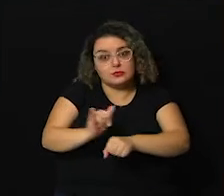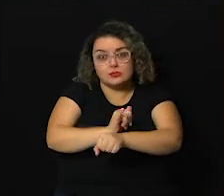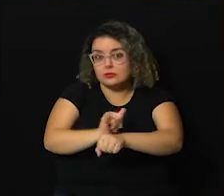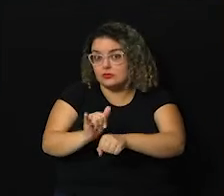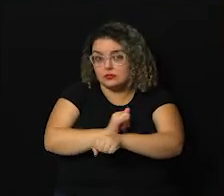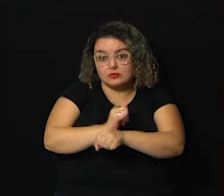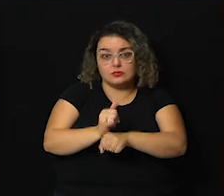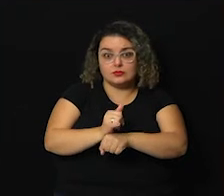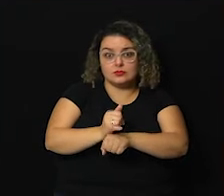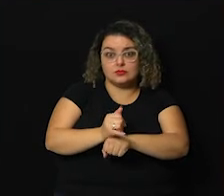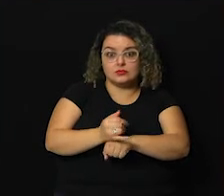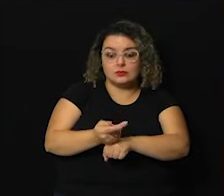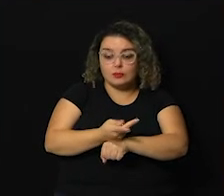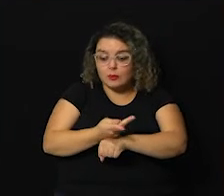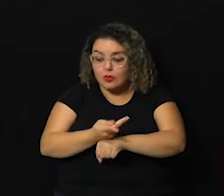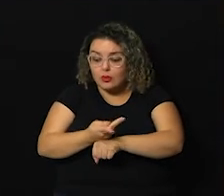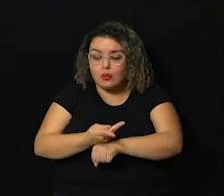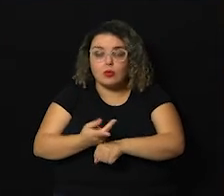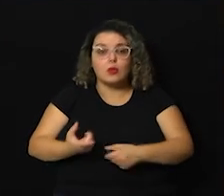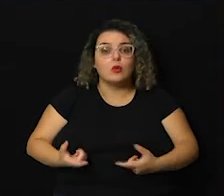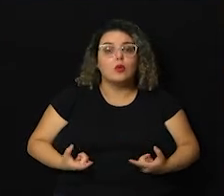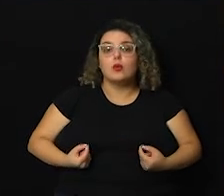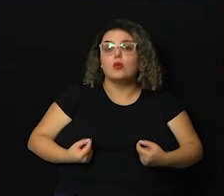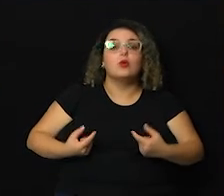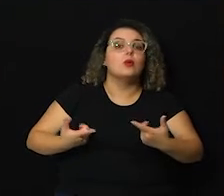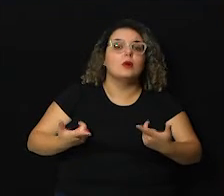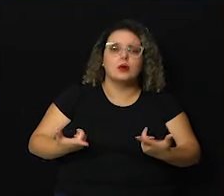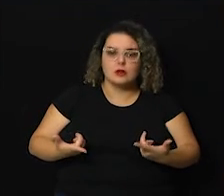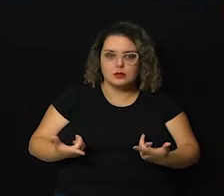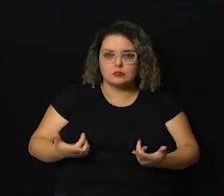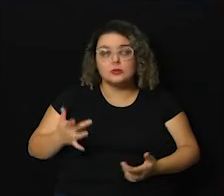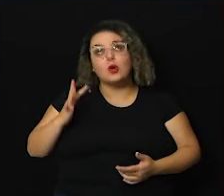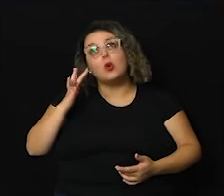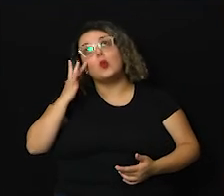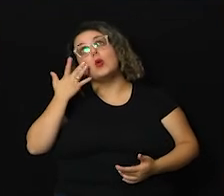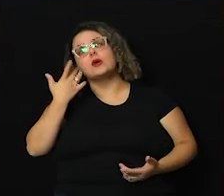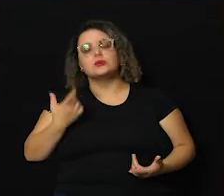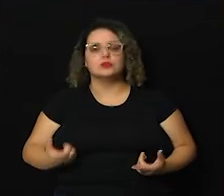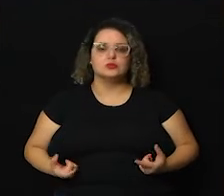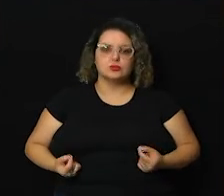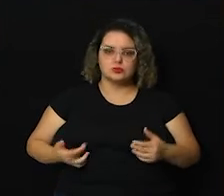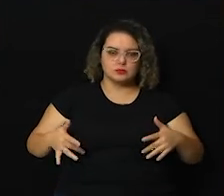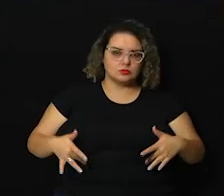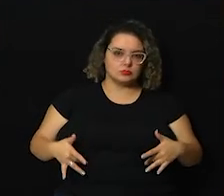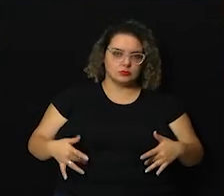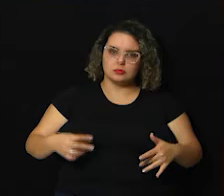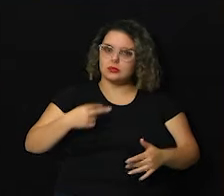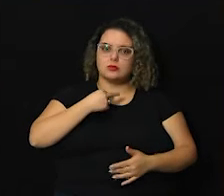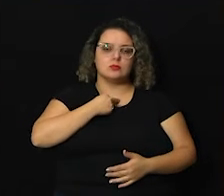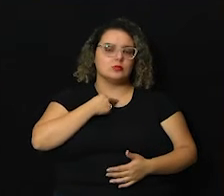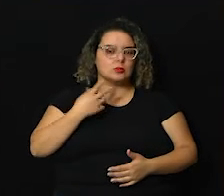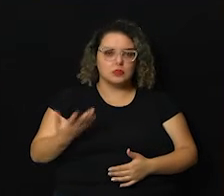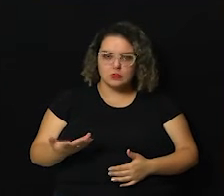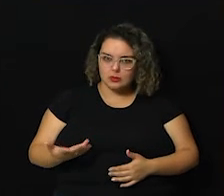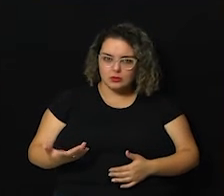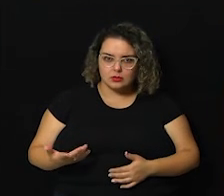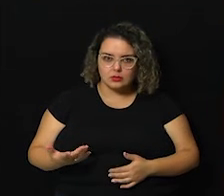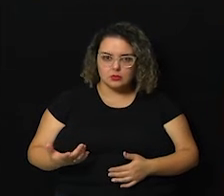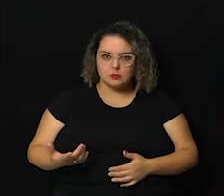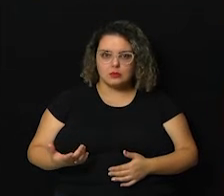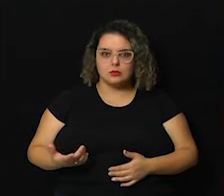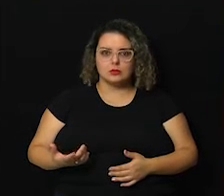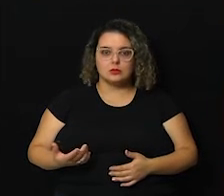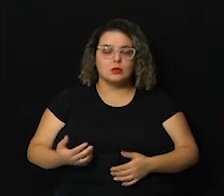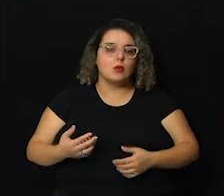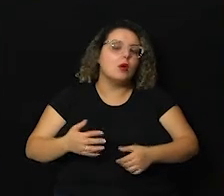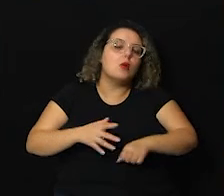de rastreamento. Né? Você fala, pô, eu acho que eu vou ter um câncer renal. Não, a gente não pode pensar nisso, não é uma doença tão